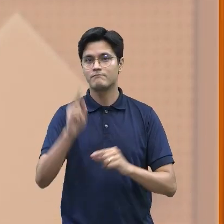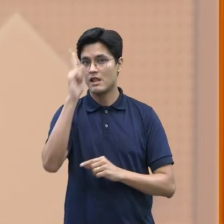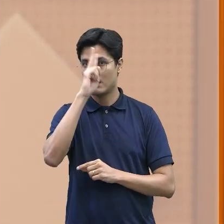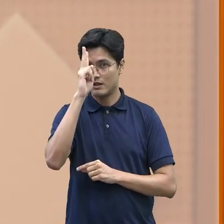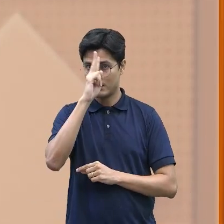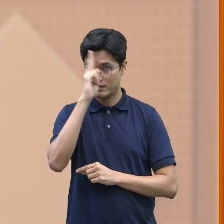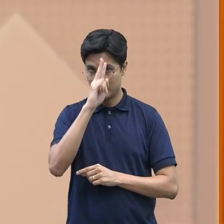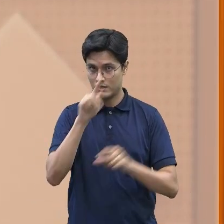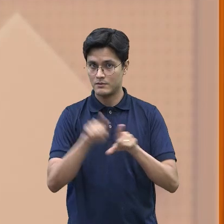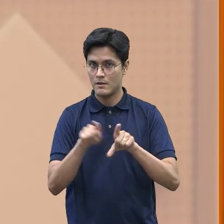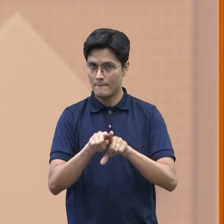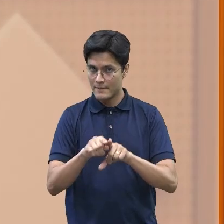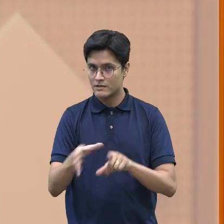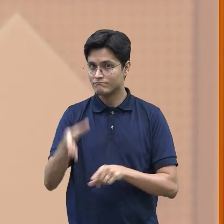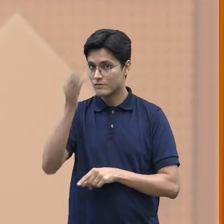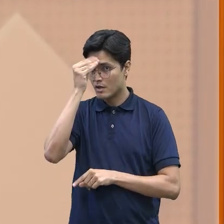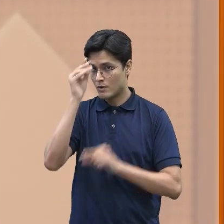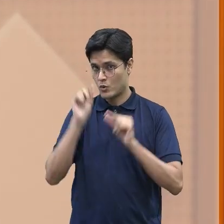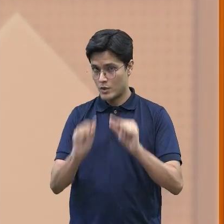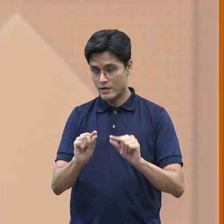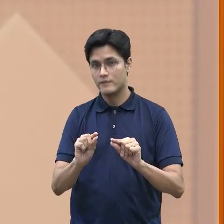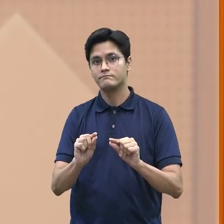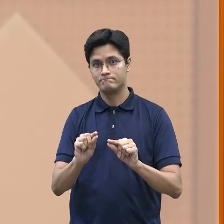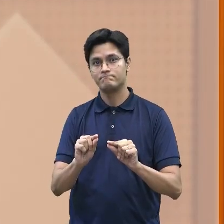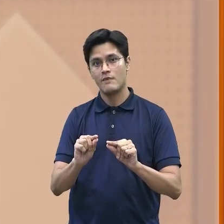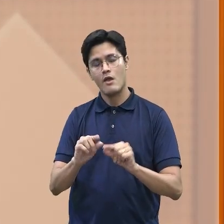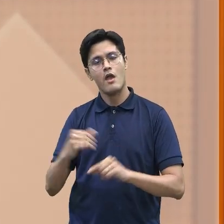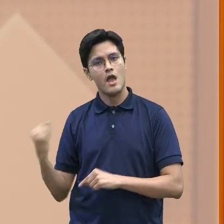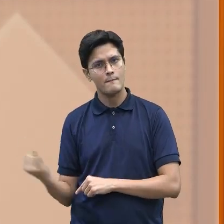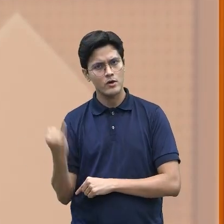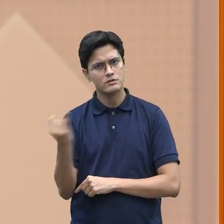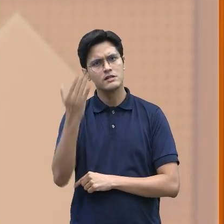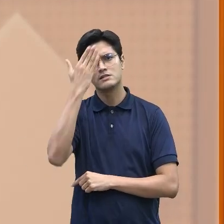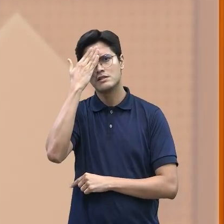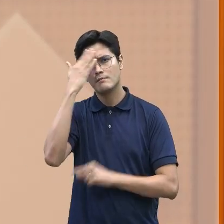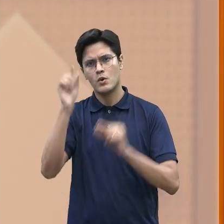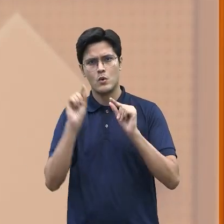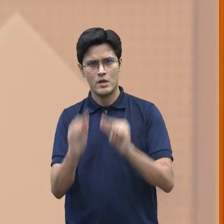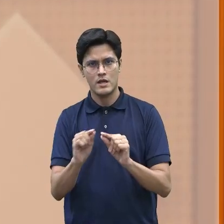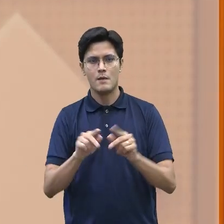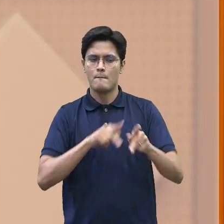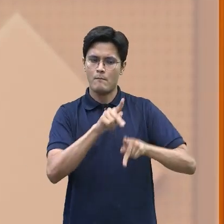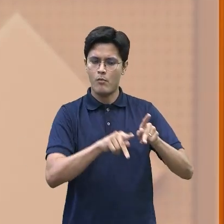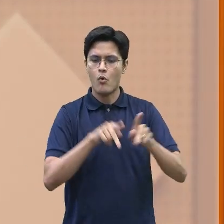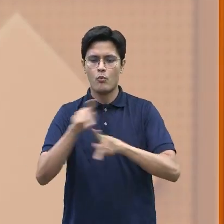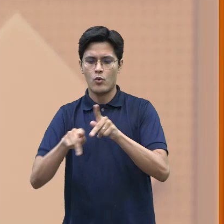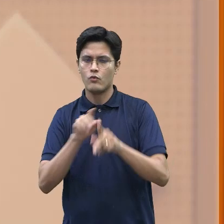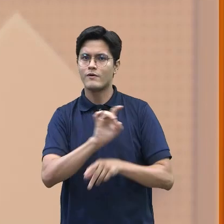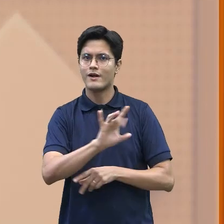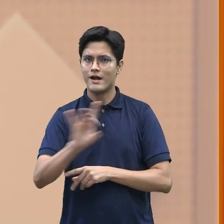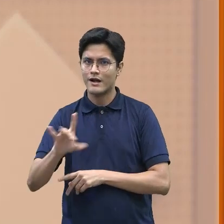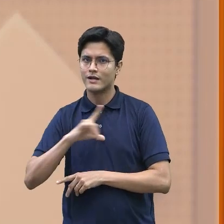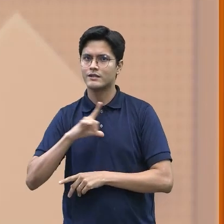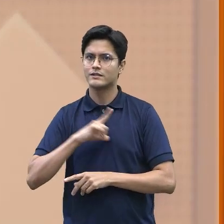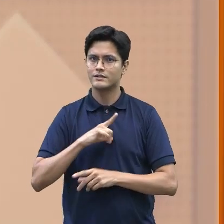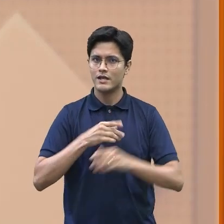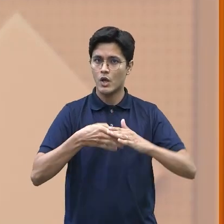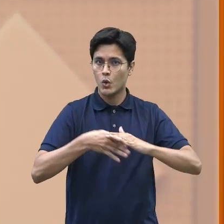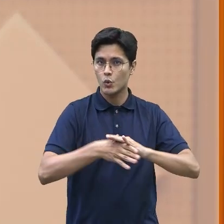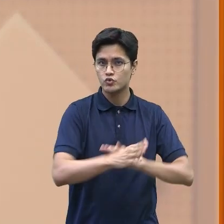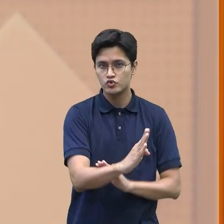e coloquem na cabeça de vocês que é importante nós sabermos que cada povo vai ter costume diferenciado. Por isso que há